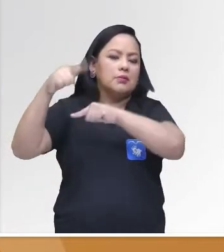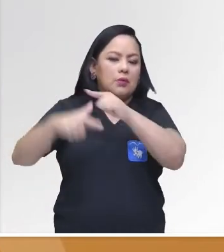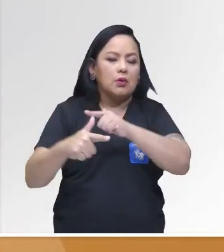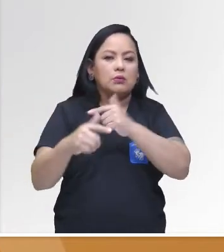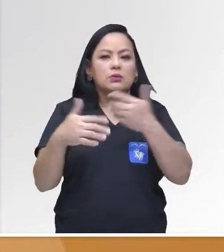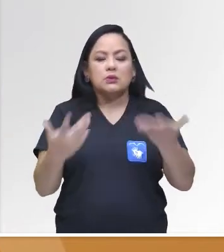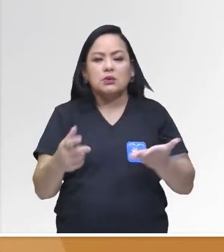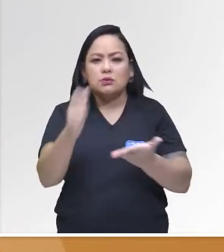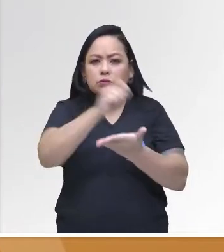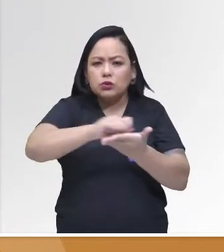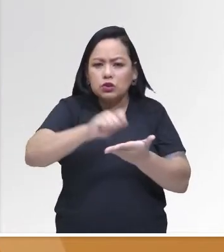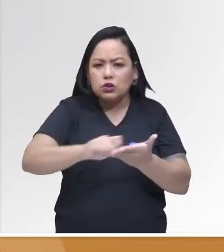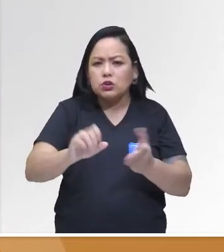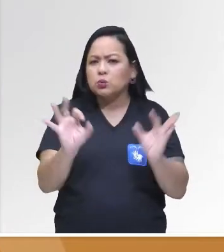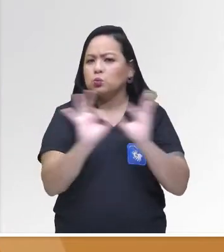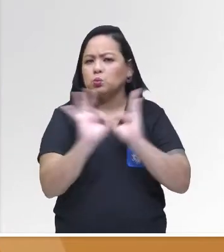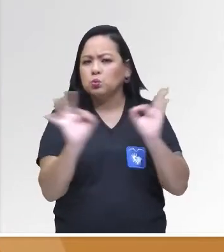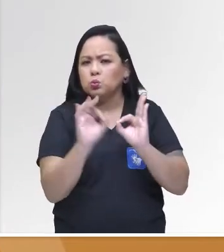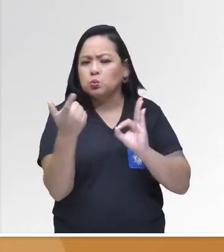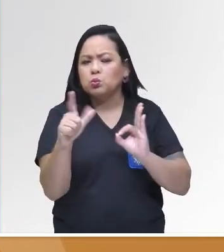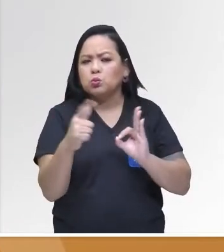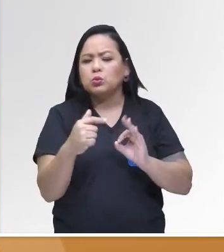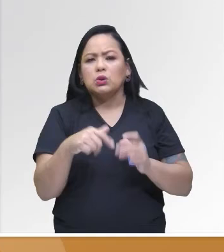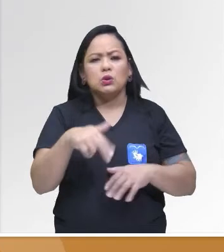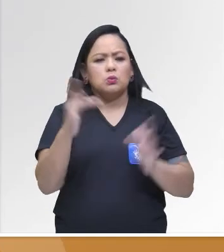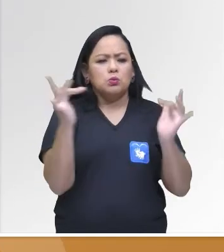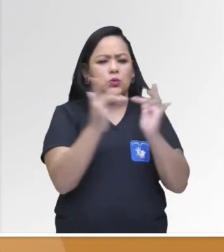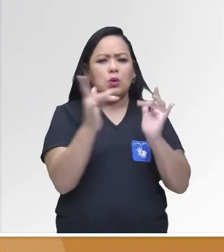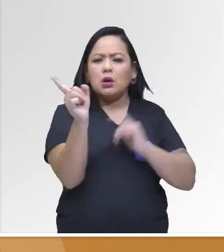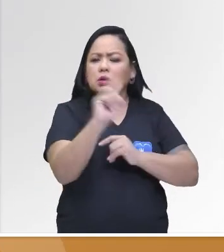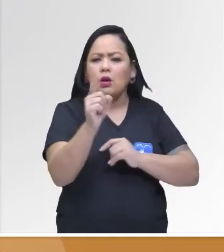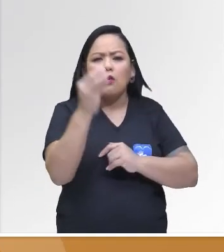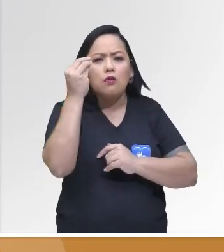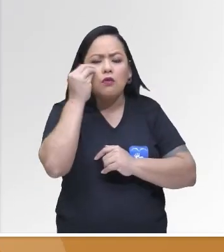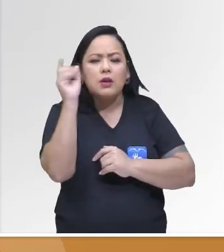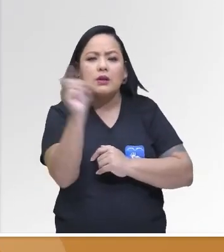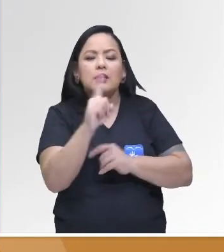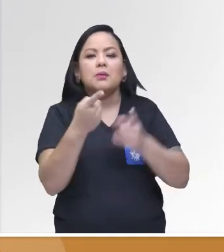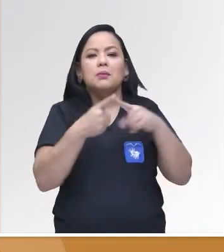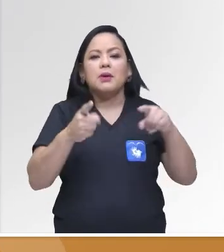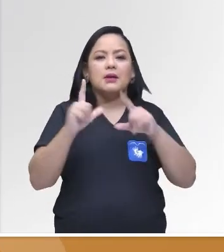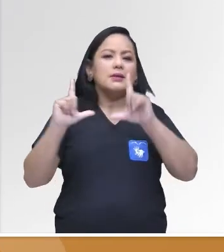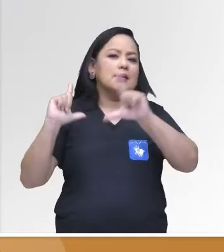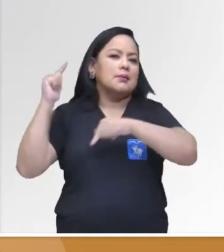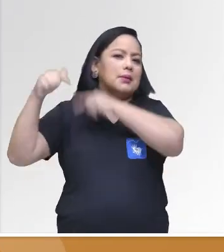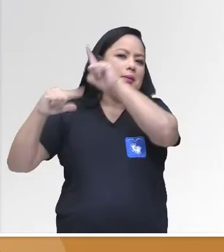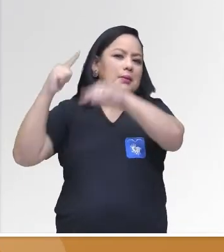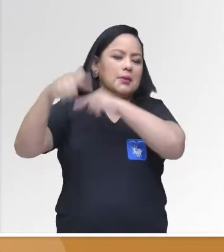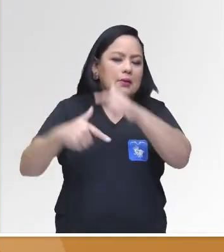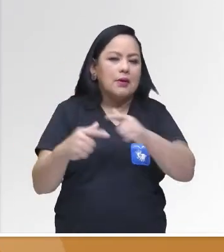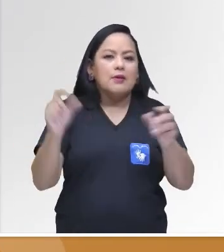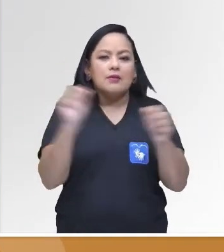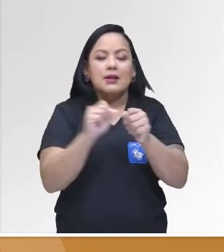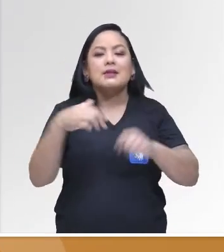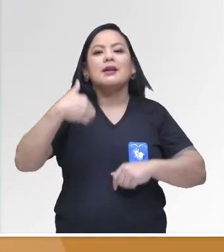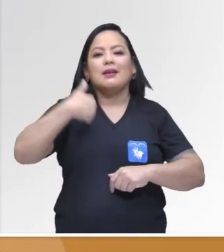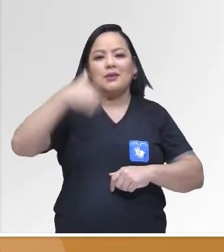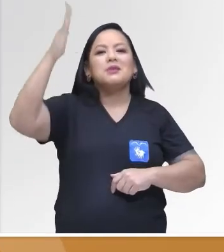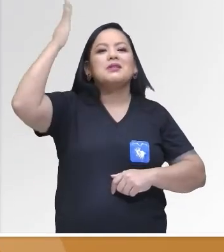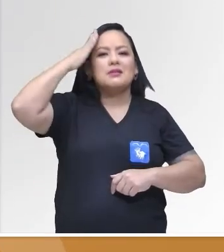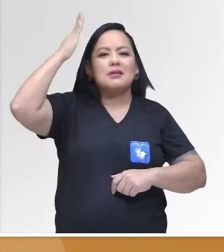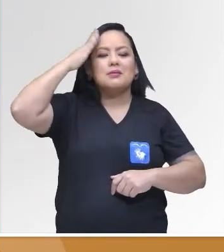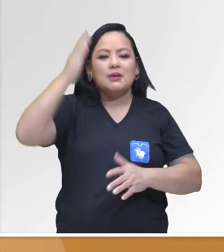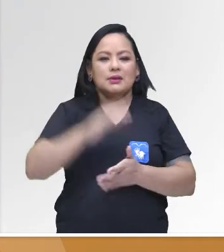escrito em lugar nenhum, eu nunca toquei, eu nunca vi, mas a tradição faz com que eu saiba.